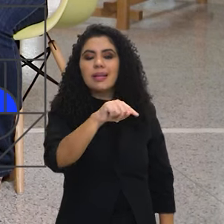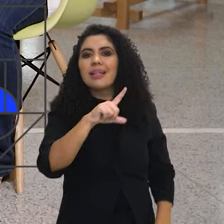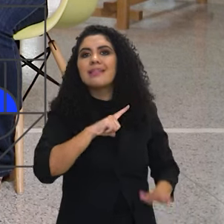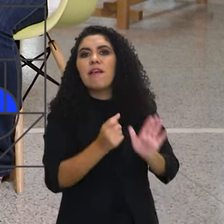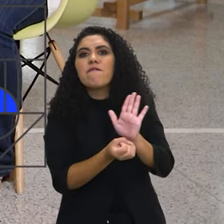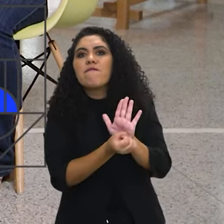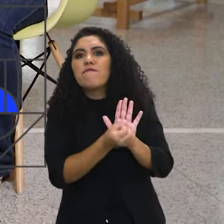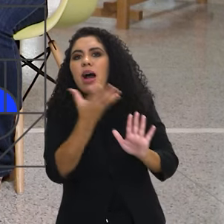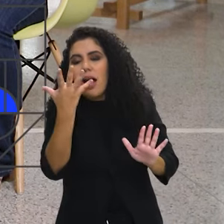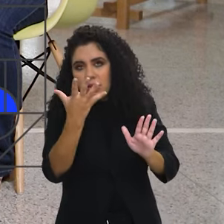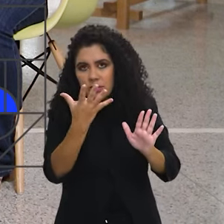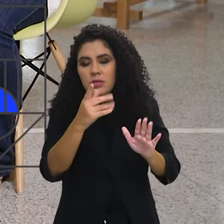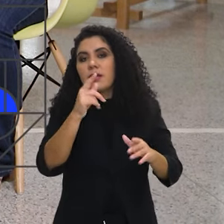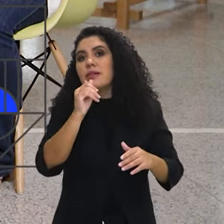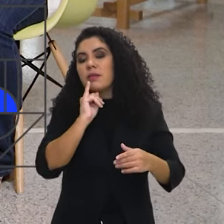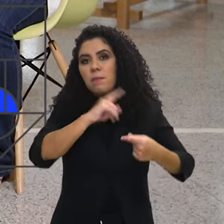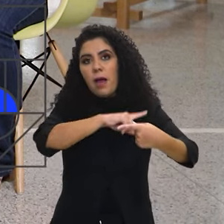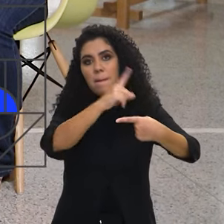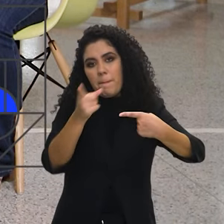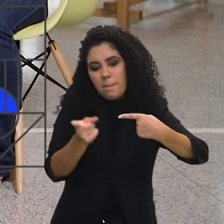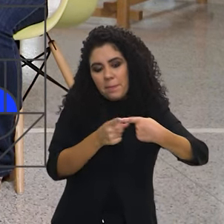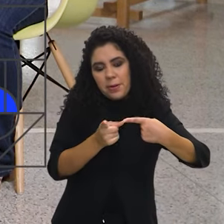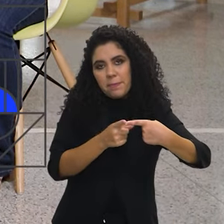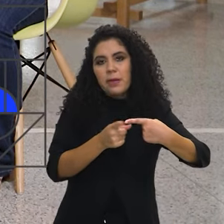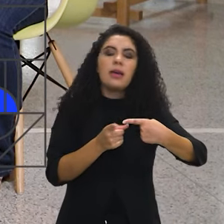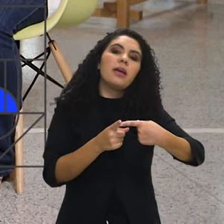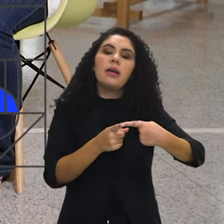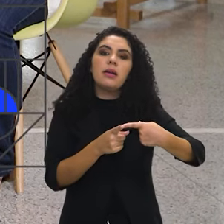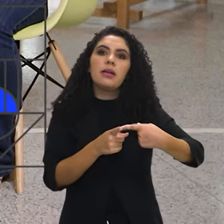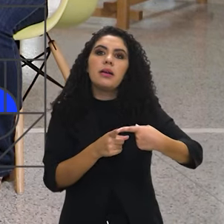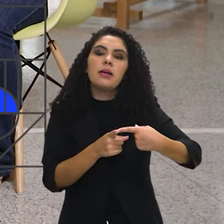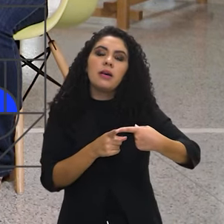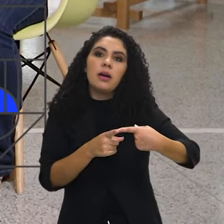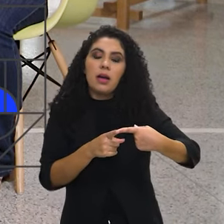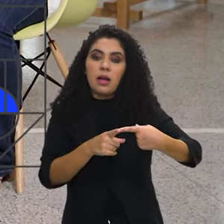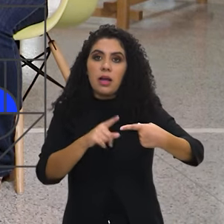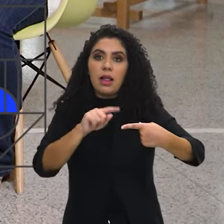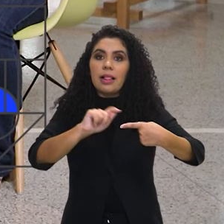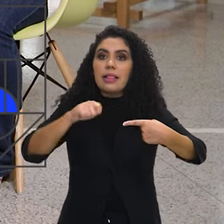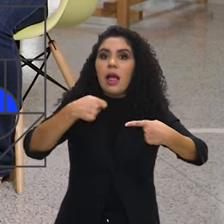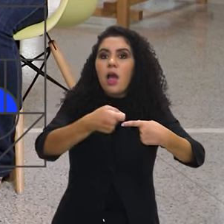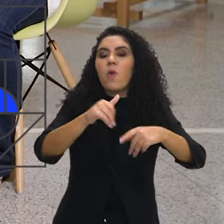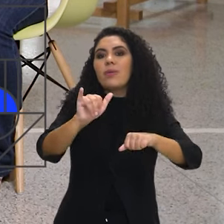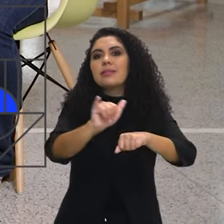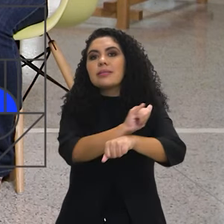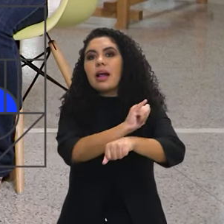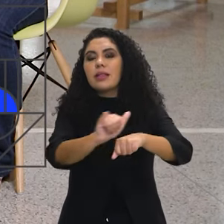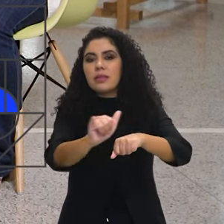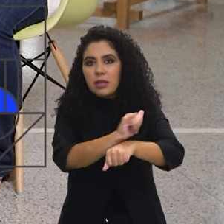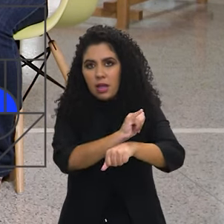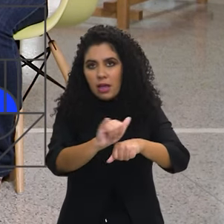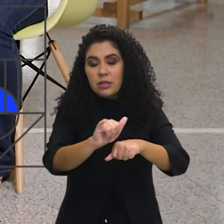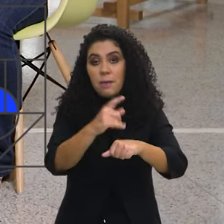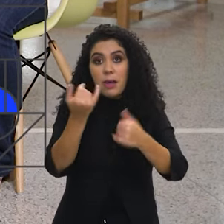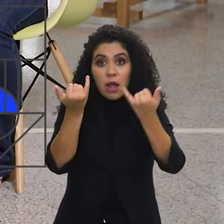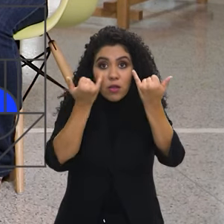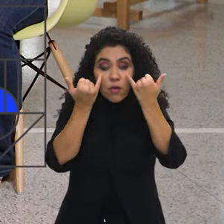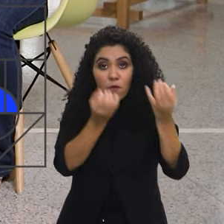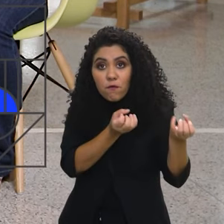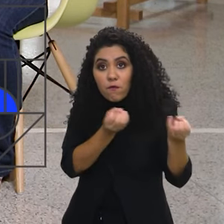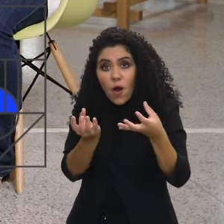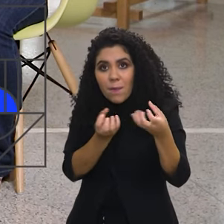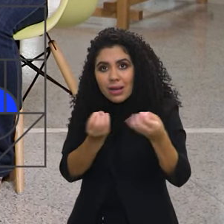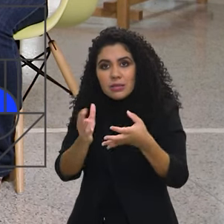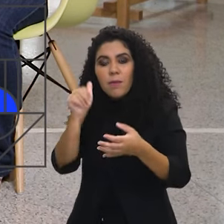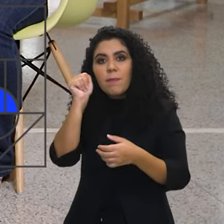várias funções uma primeira é ele tem um um mecanismo que para ele passar as informações